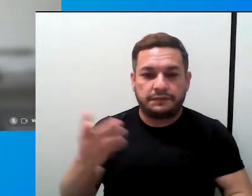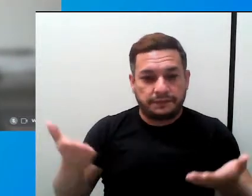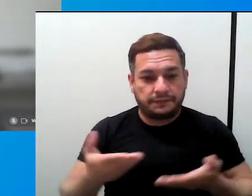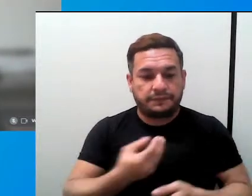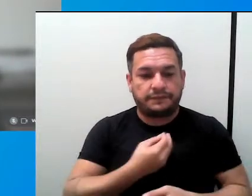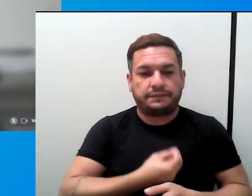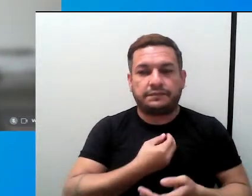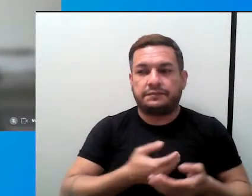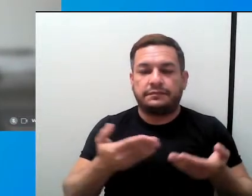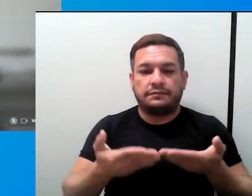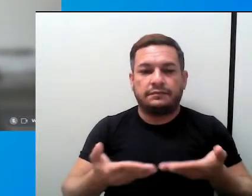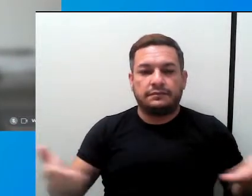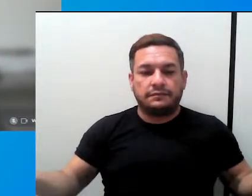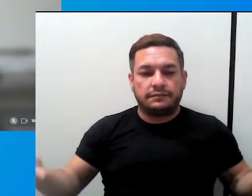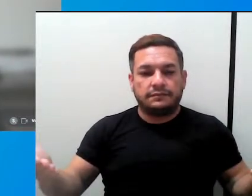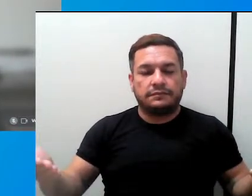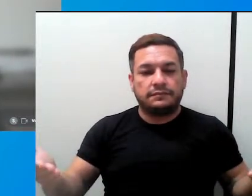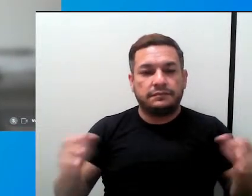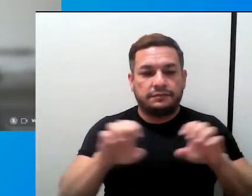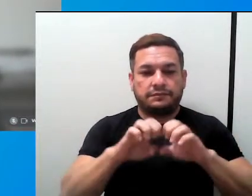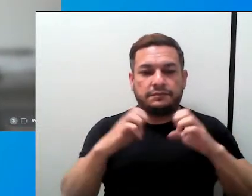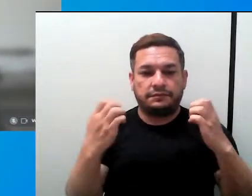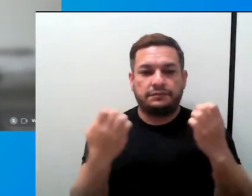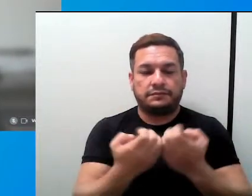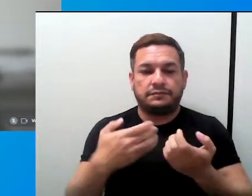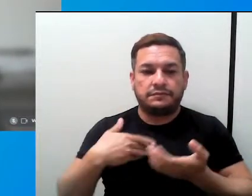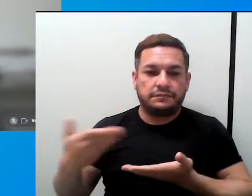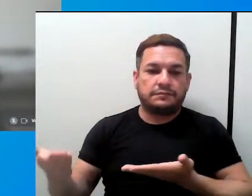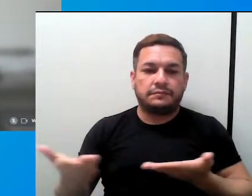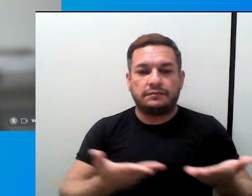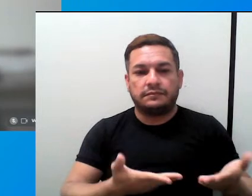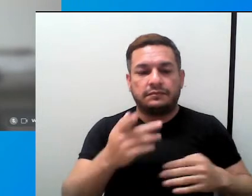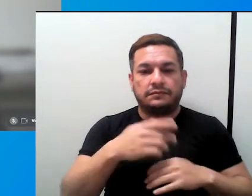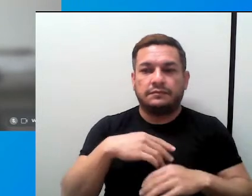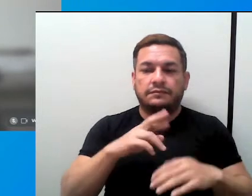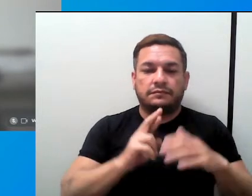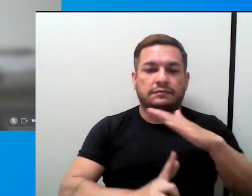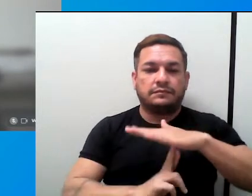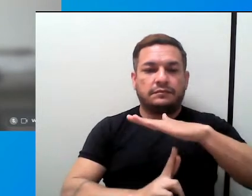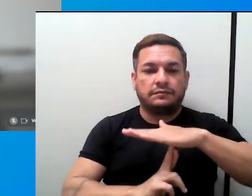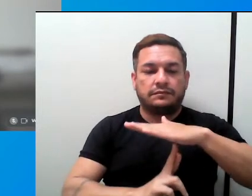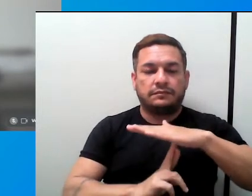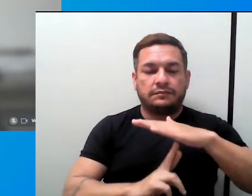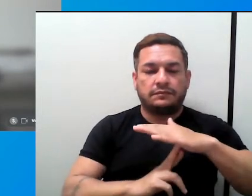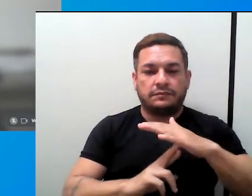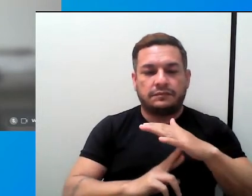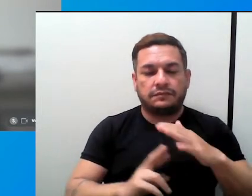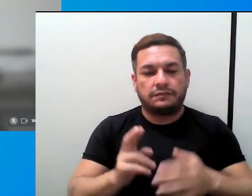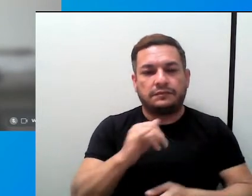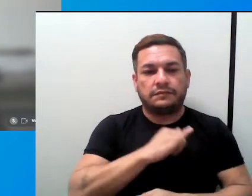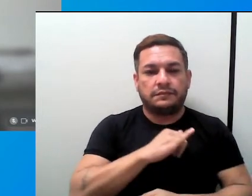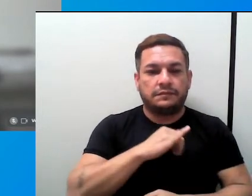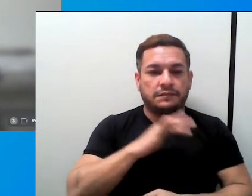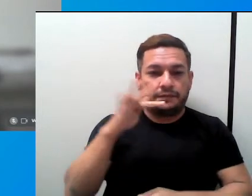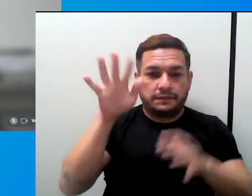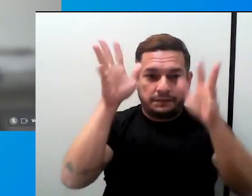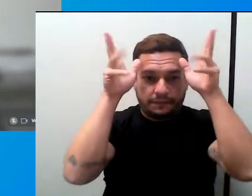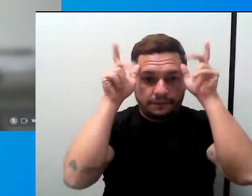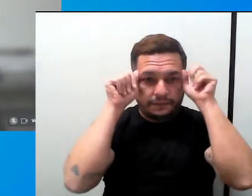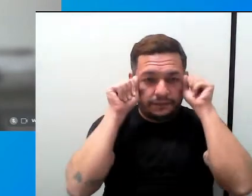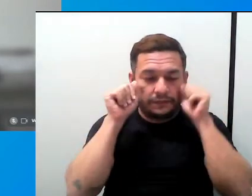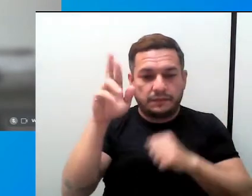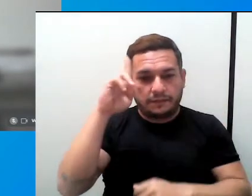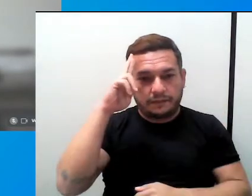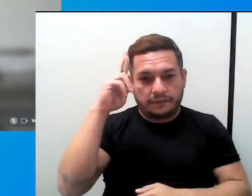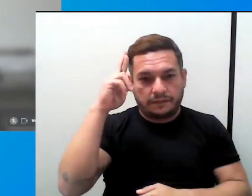Mesa de honra do evento, nós convidamos a reitora do Instituto Federal do Acre, a professora doutora Rosana